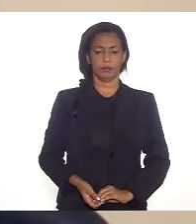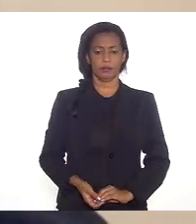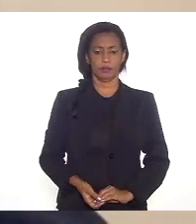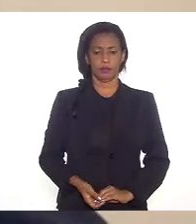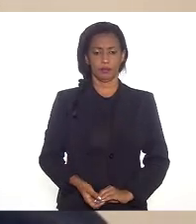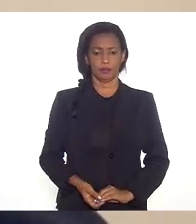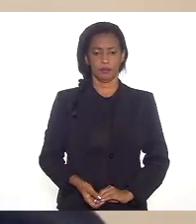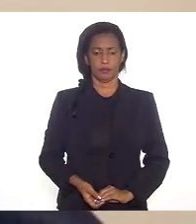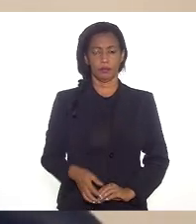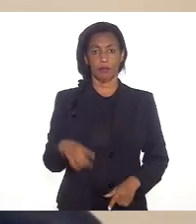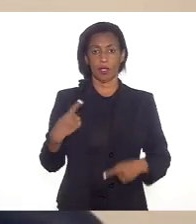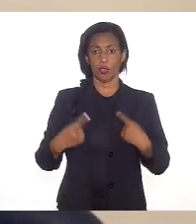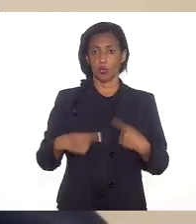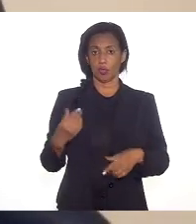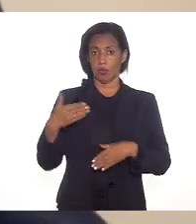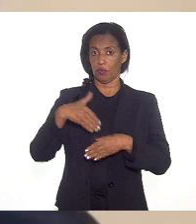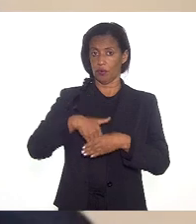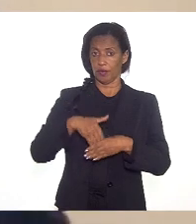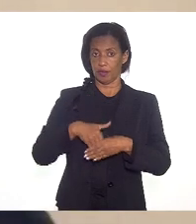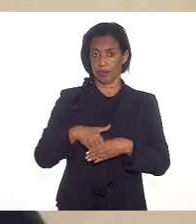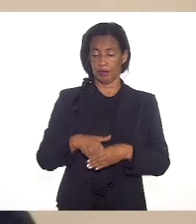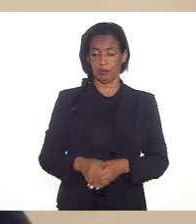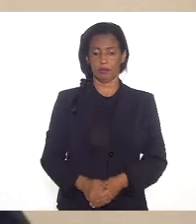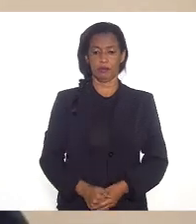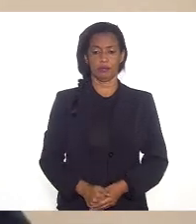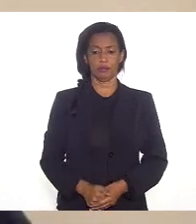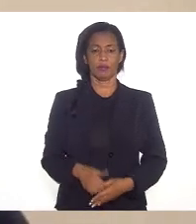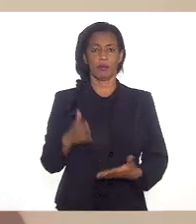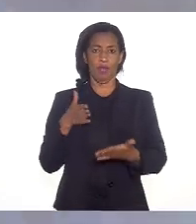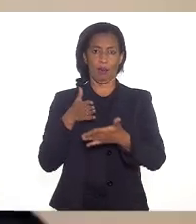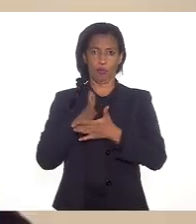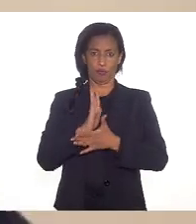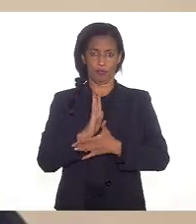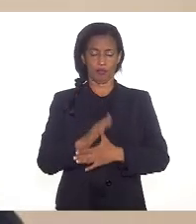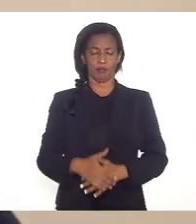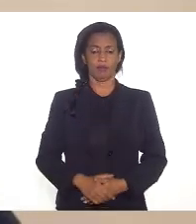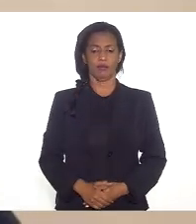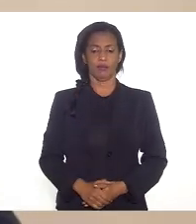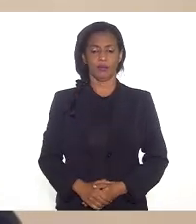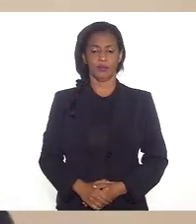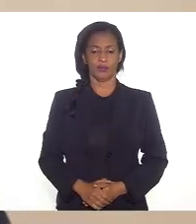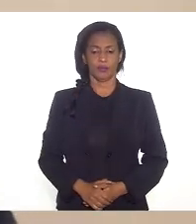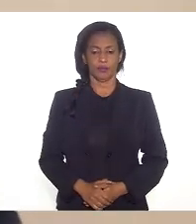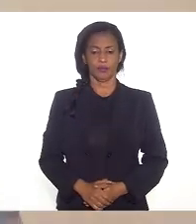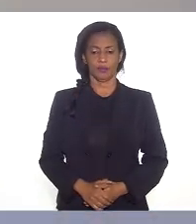Ok. Em discussão, em votação, aprovado.